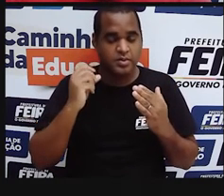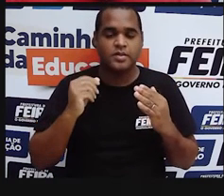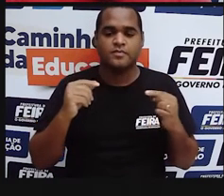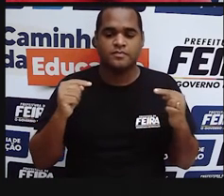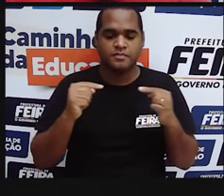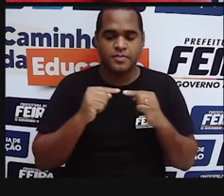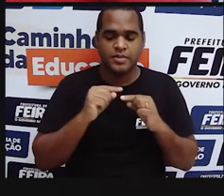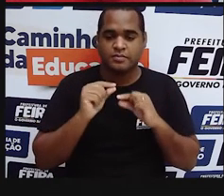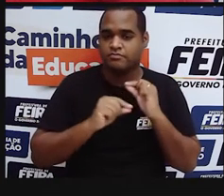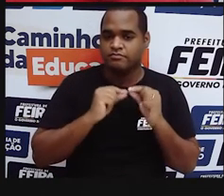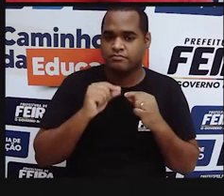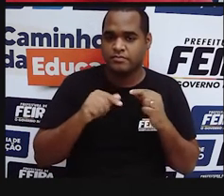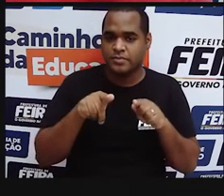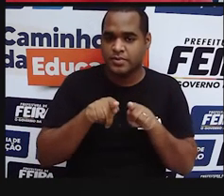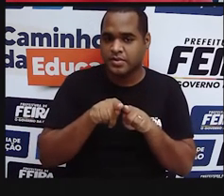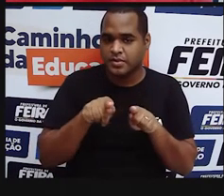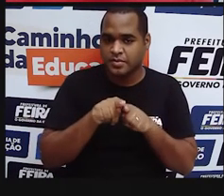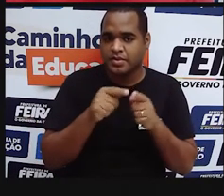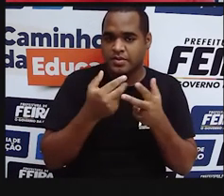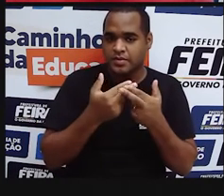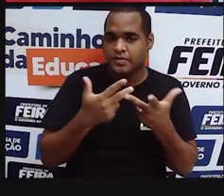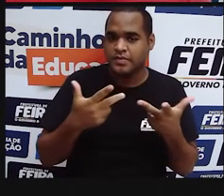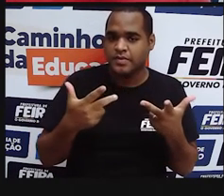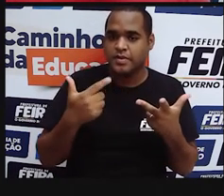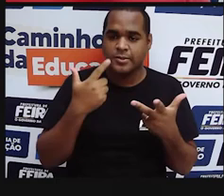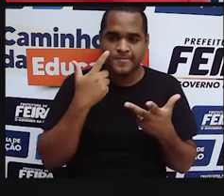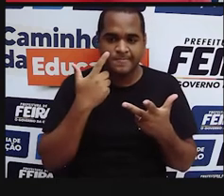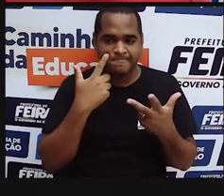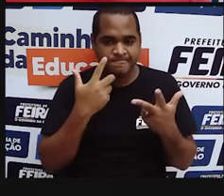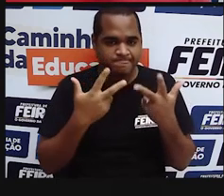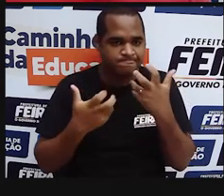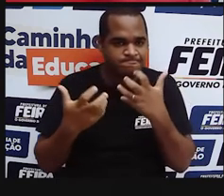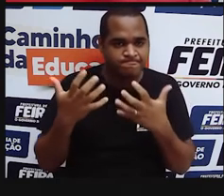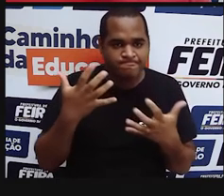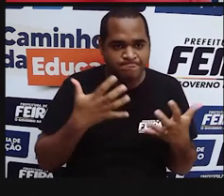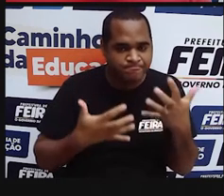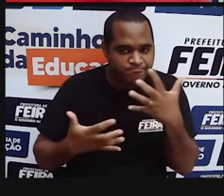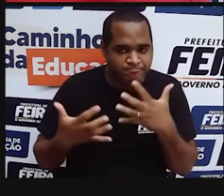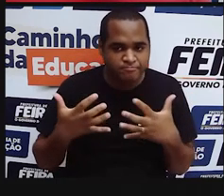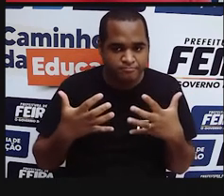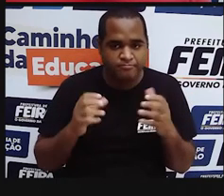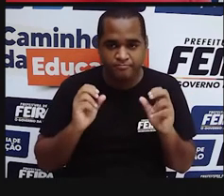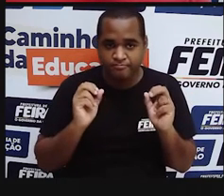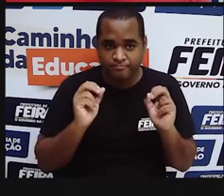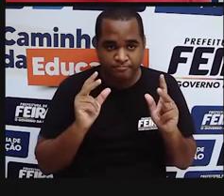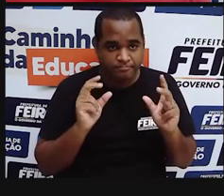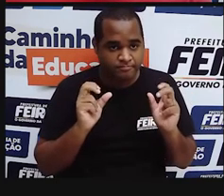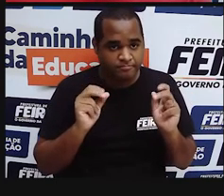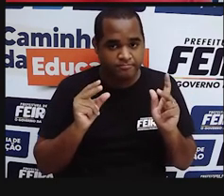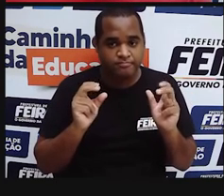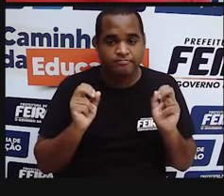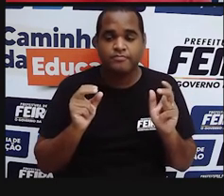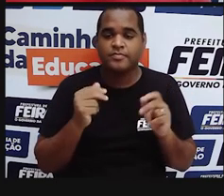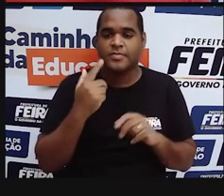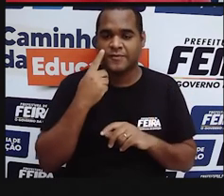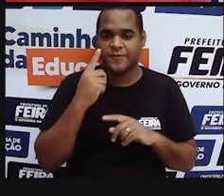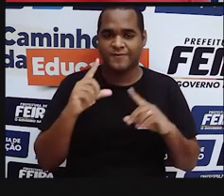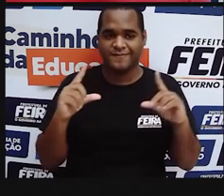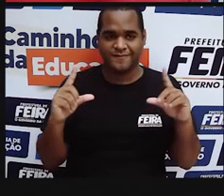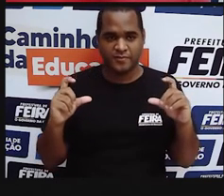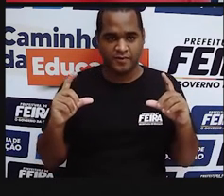minoria e formando também um grande corpo de escravos, ok?